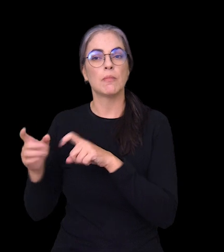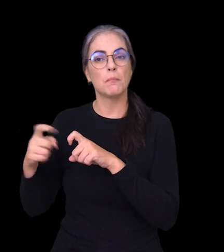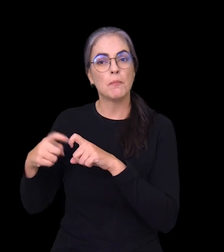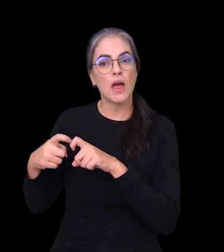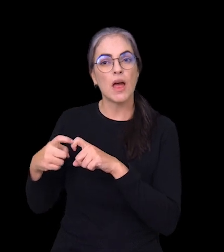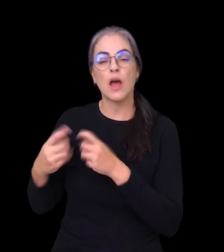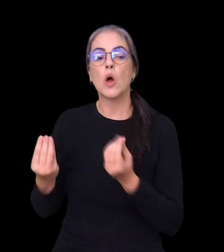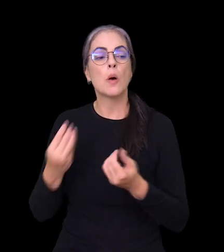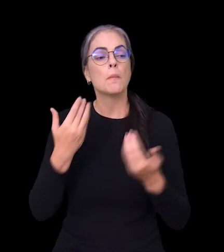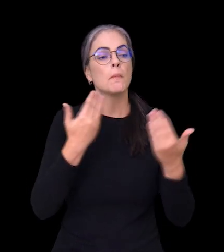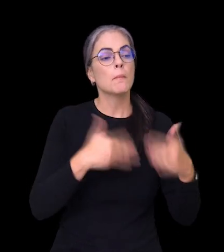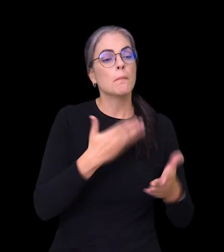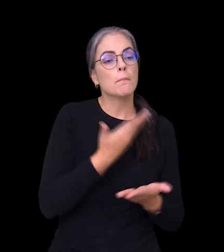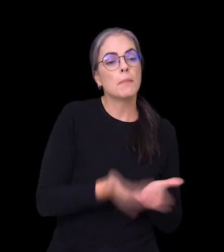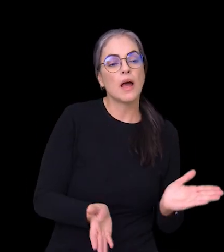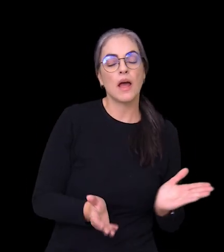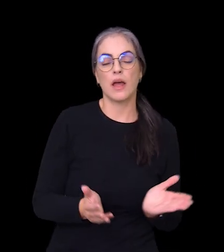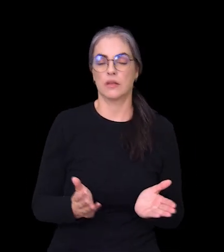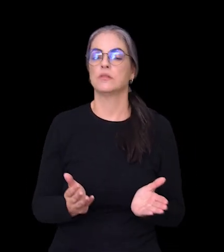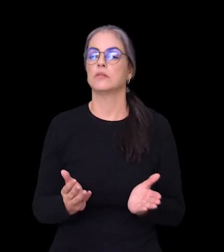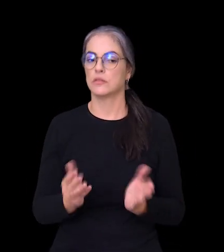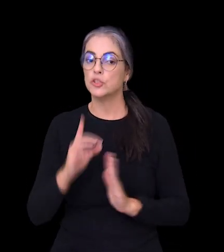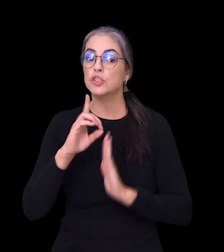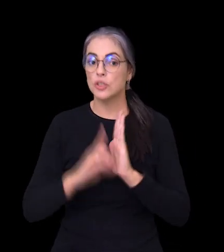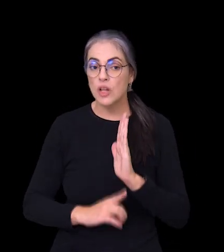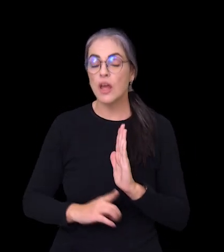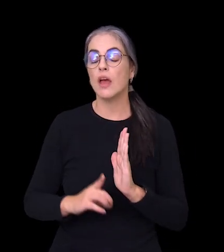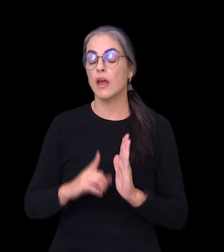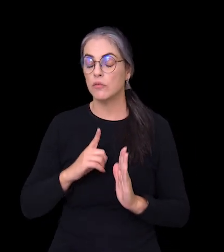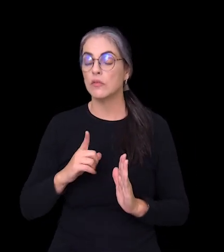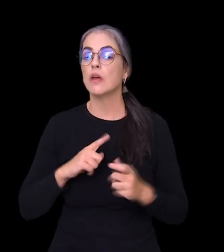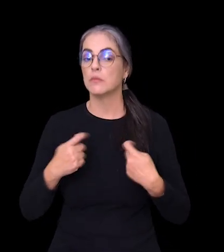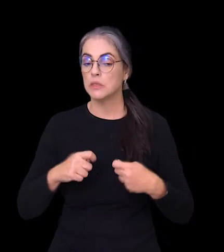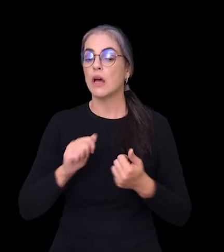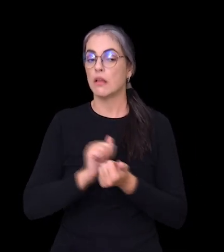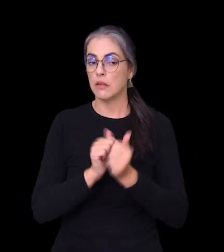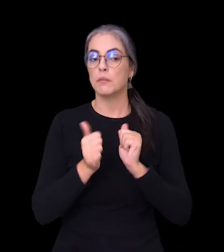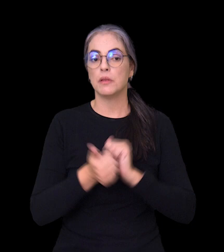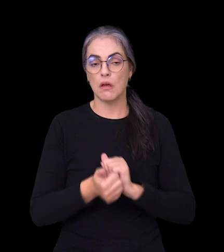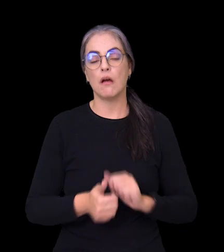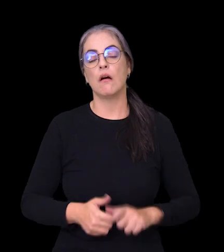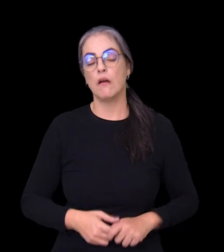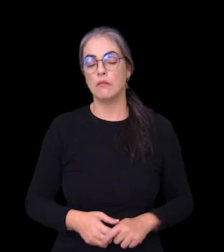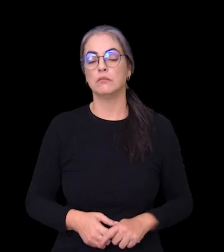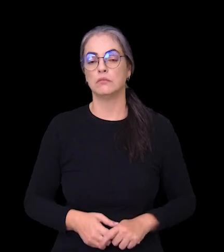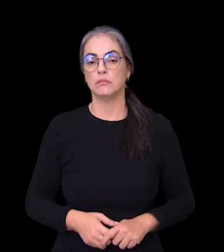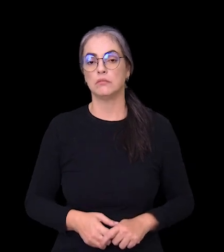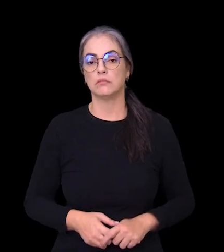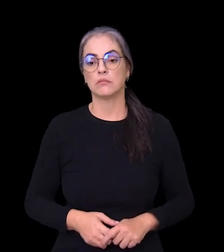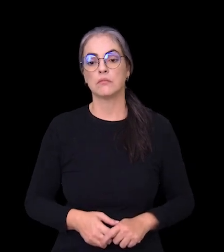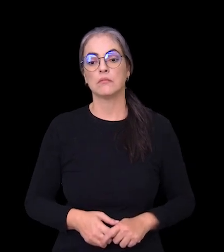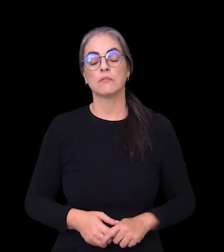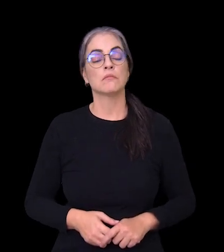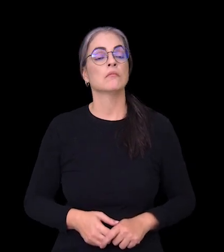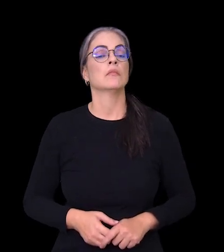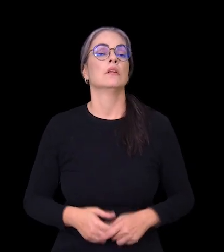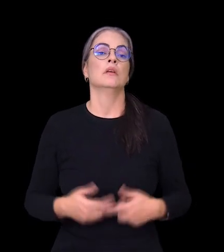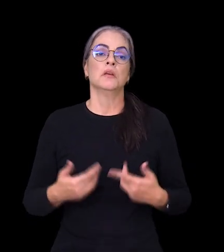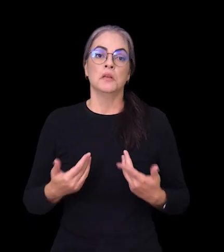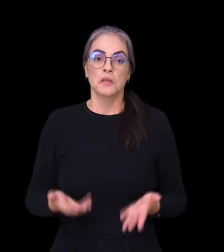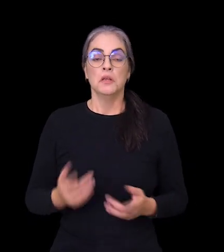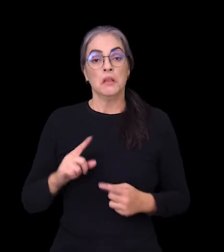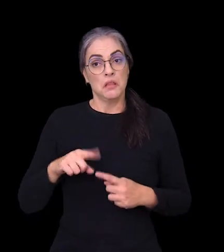precisa ser adaptado, né? Então, e uma vez que esse filho nasceu, também, não só a questão, né,